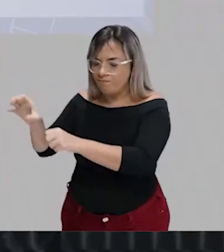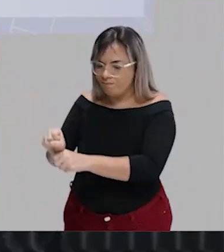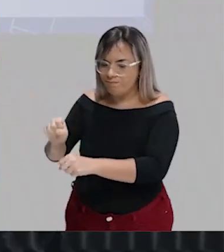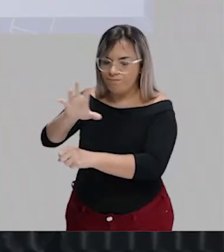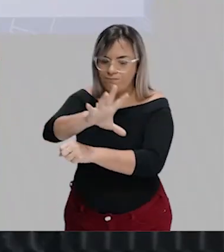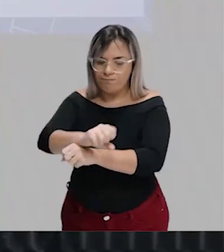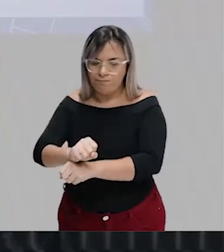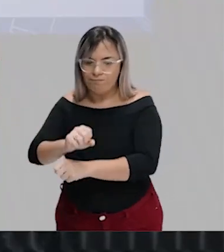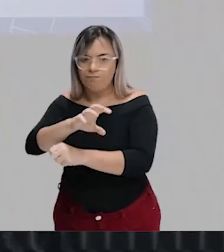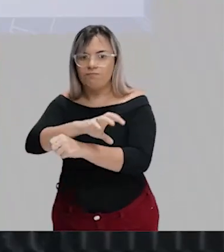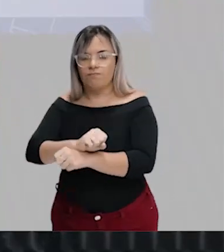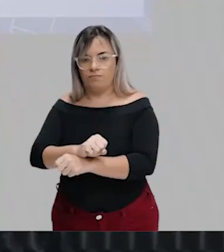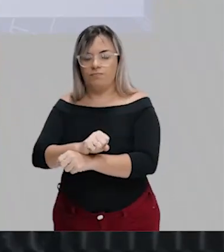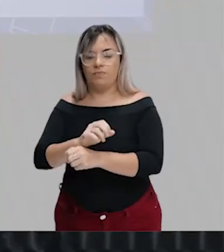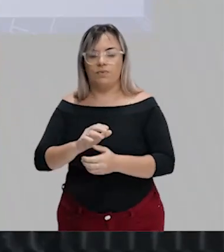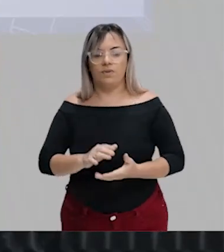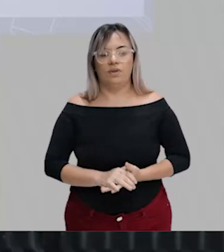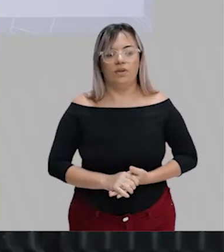traz consigo